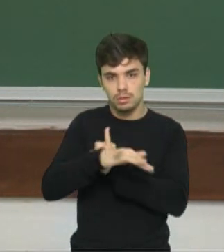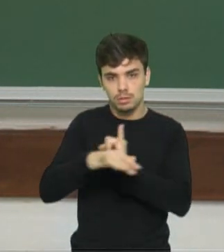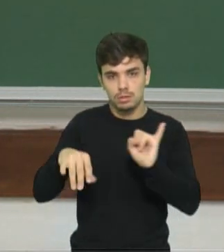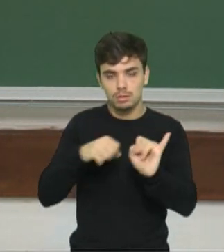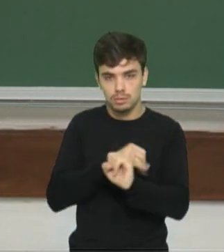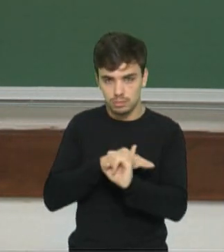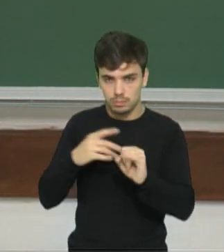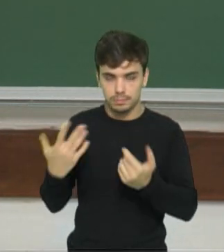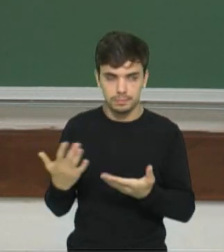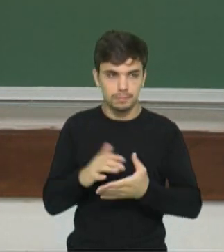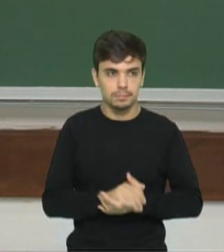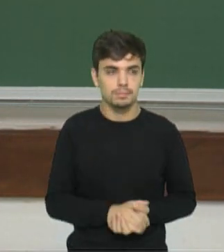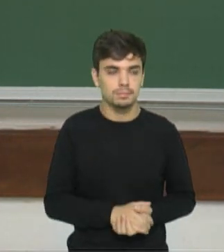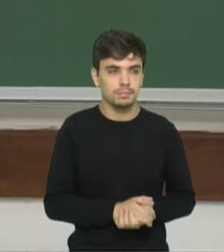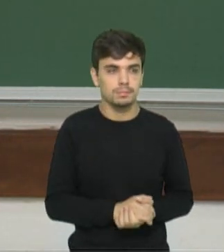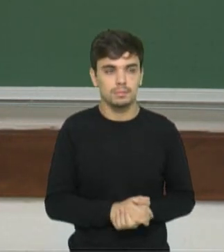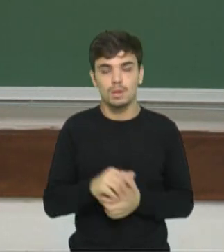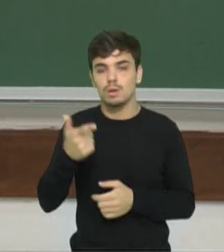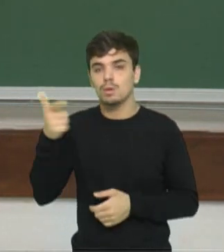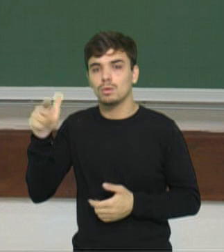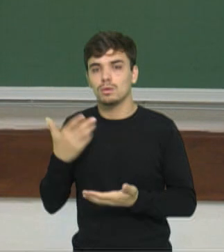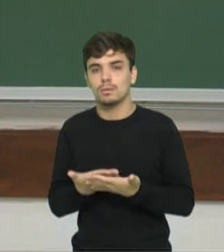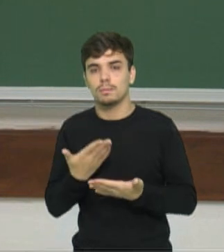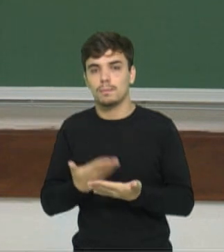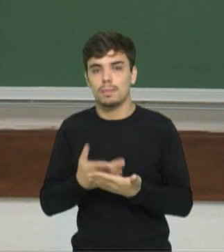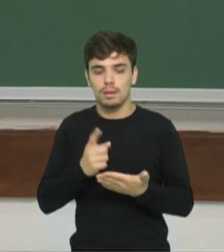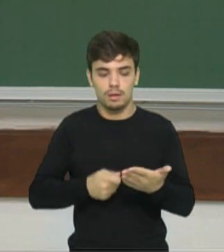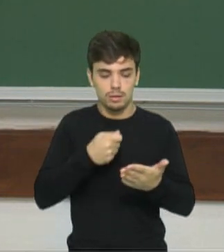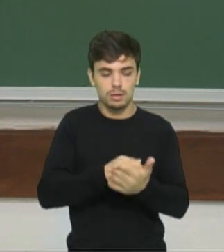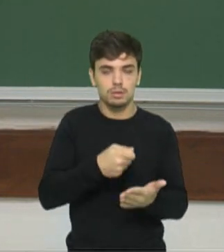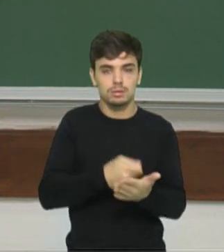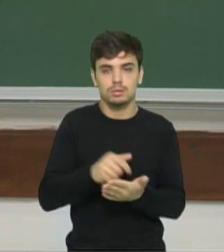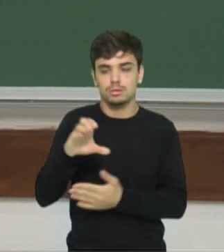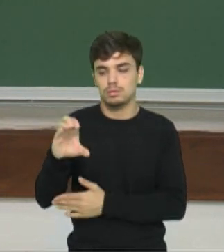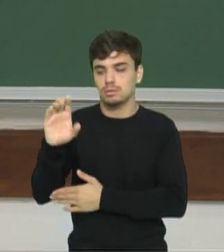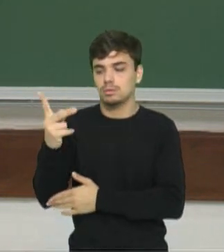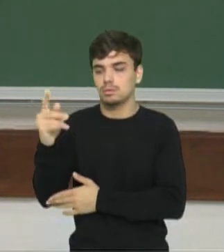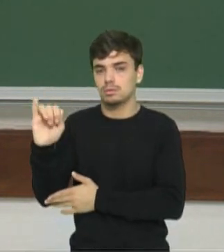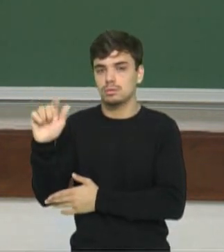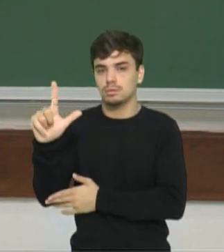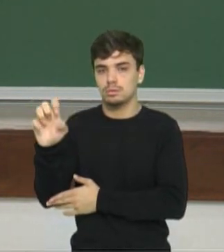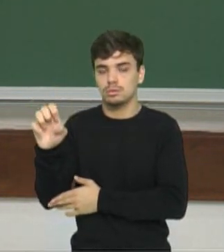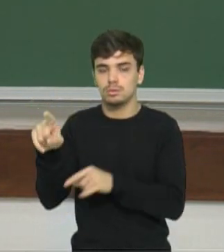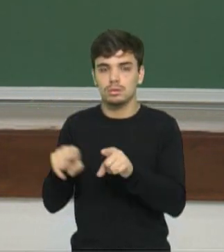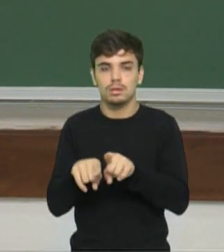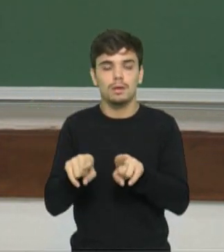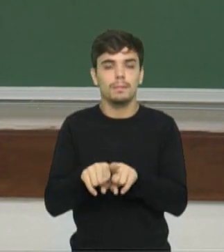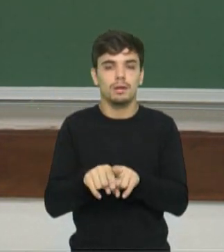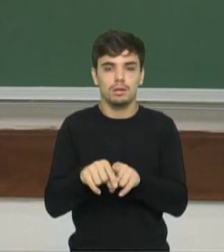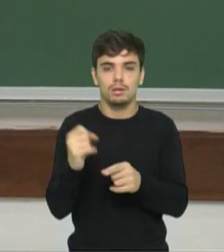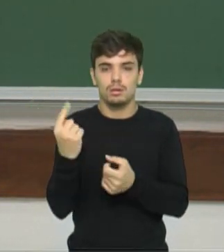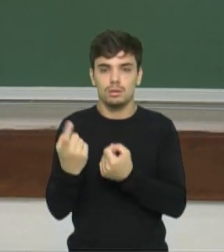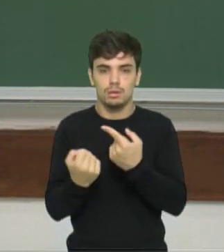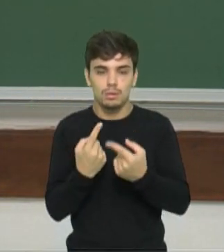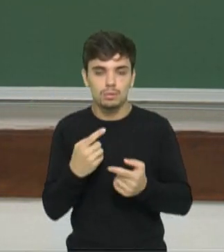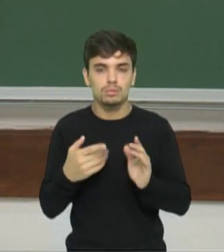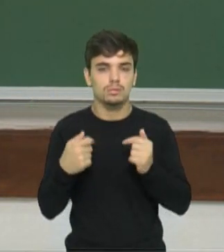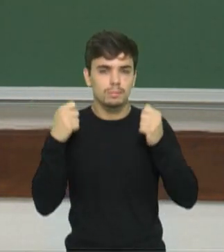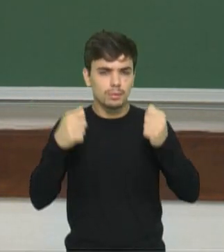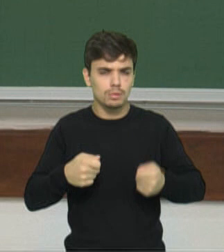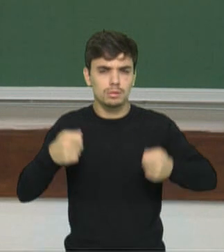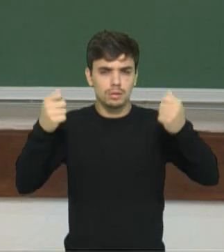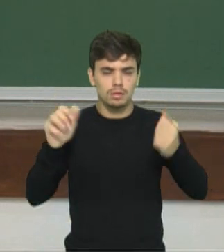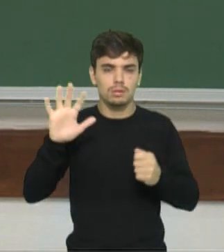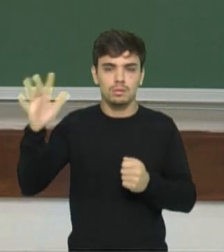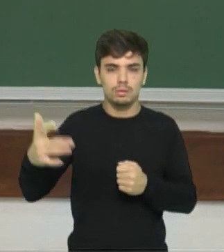pela Inglaterra. Na próxima aula a gente vai estudar a ditadura no Chile e também alguns processos aí de luta contra a ditadura que aconteceram